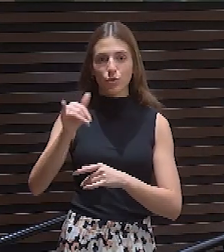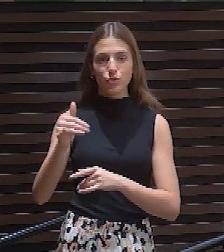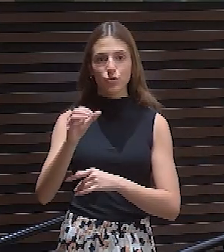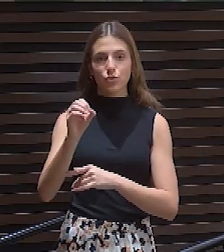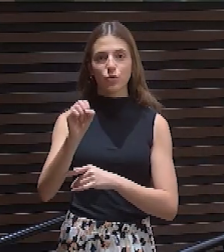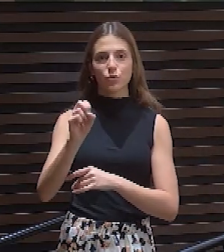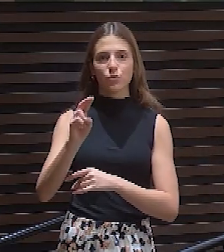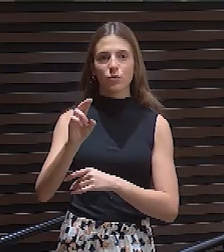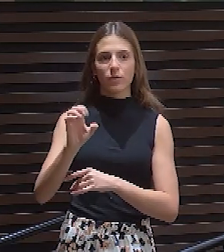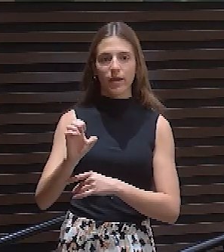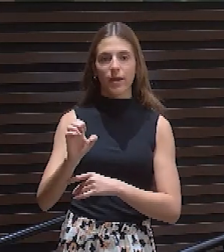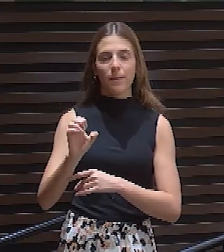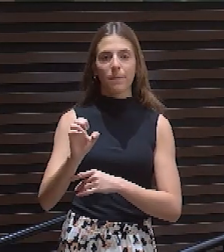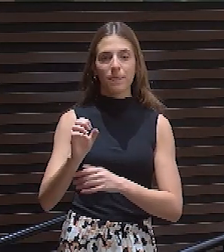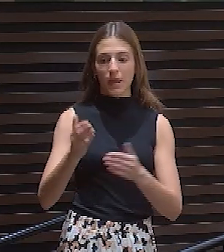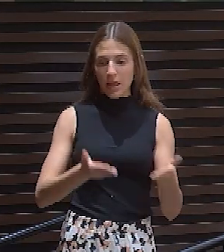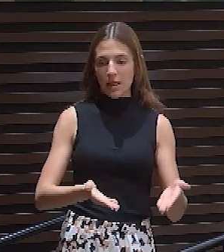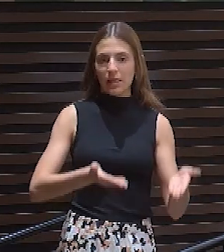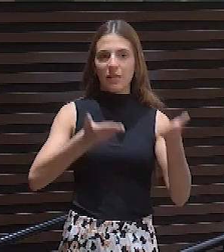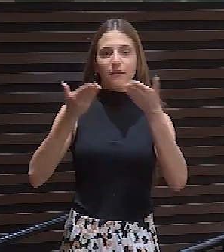Isso simboliza Cristo.